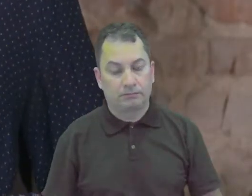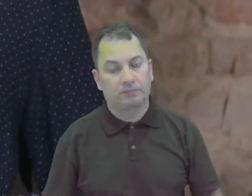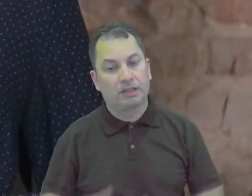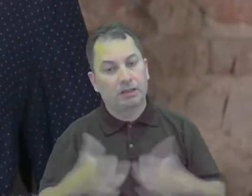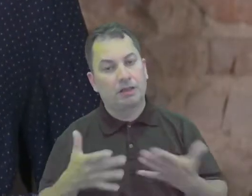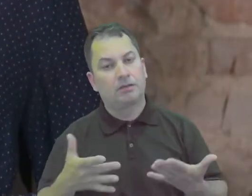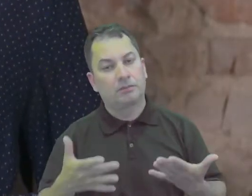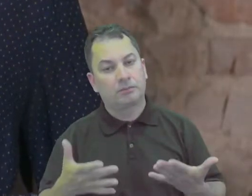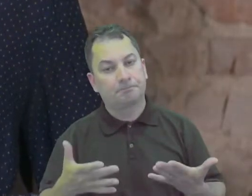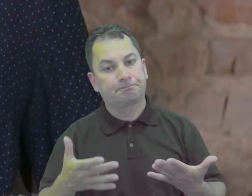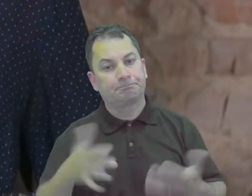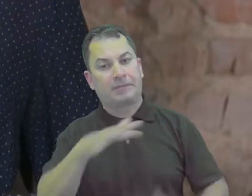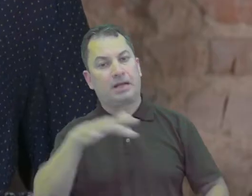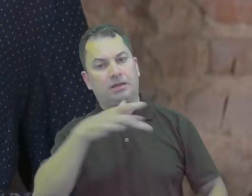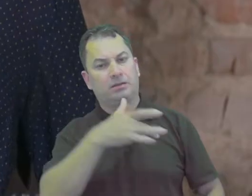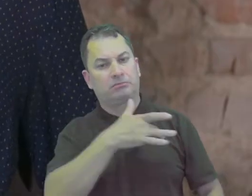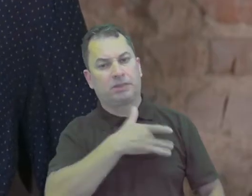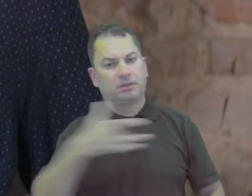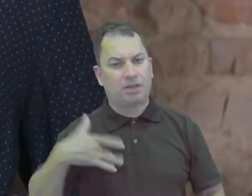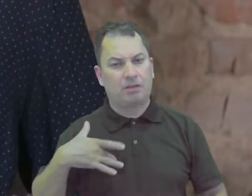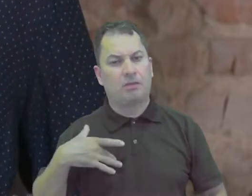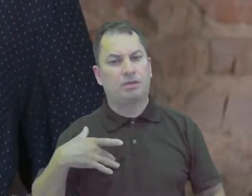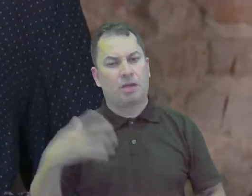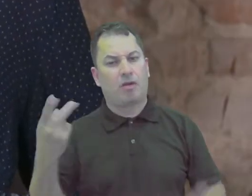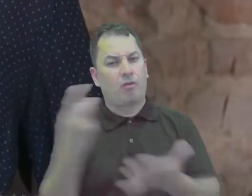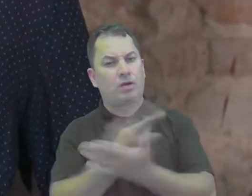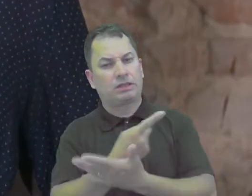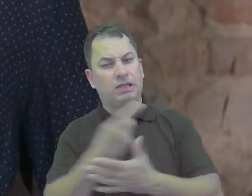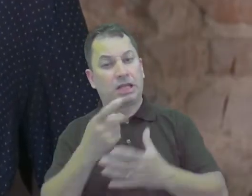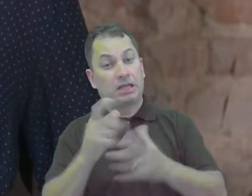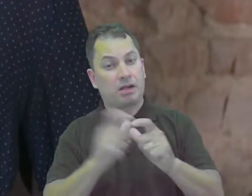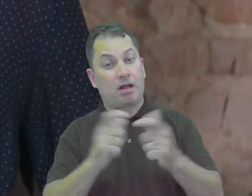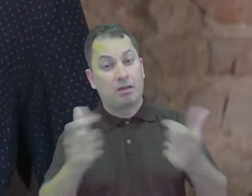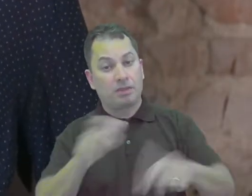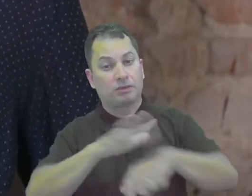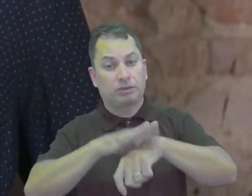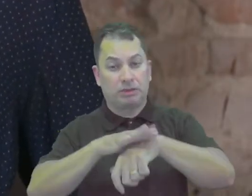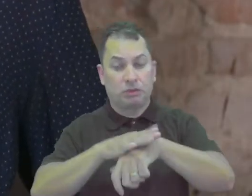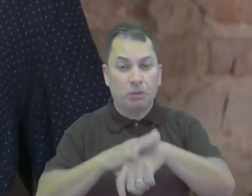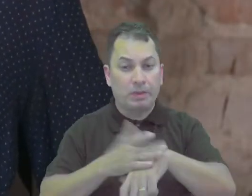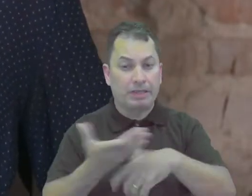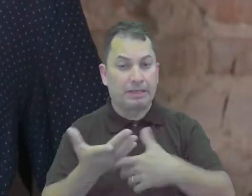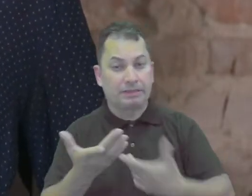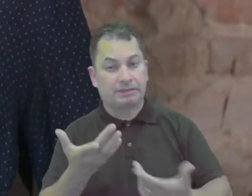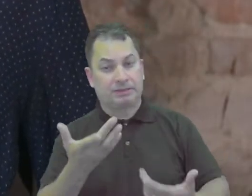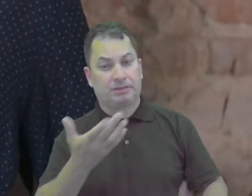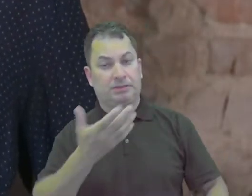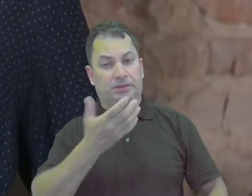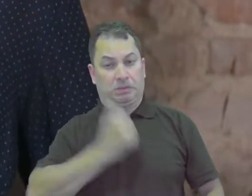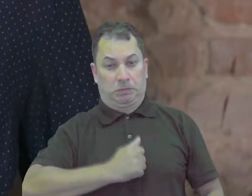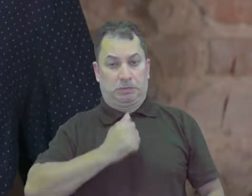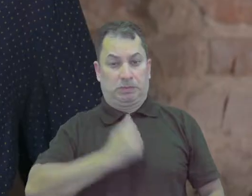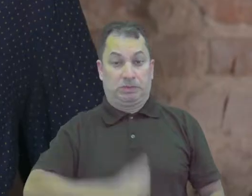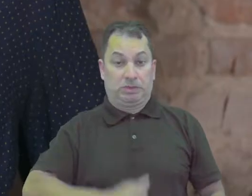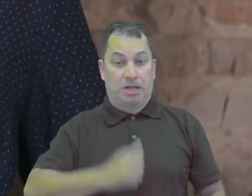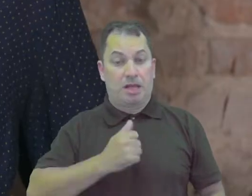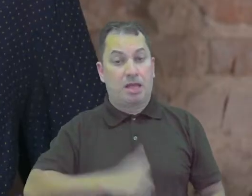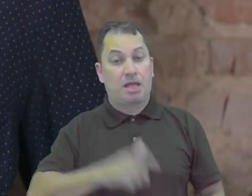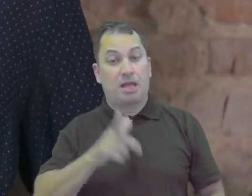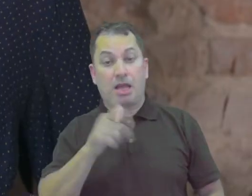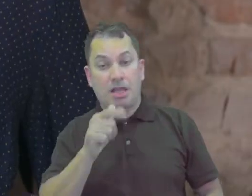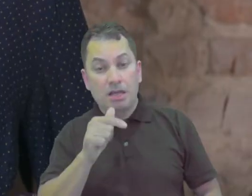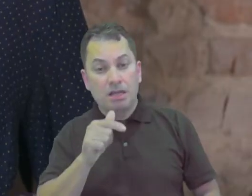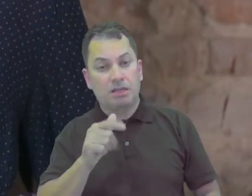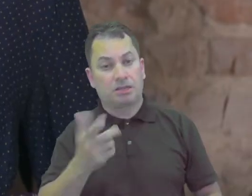na frequência das diarreias, da hepatite A, de desidratação. E as populações que ficam mais expostas a